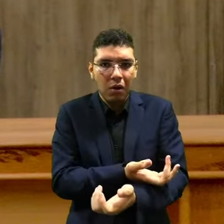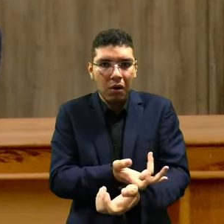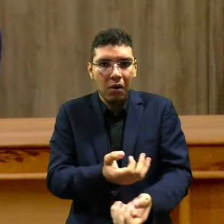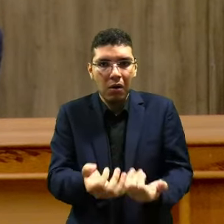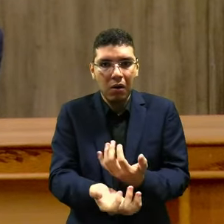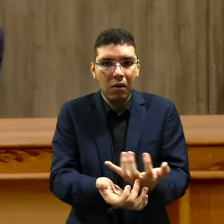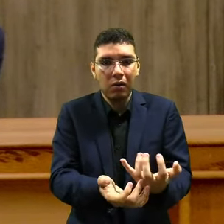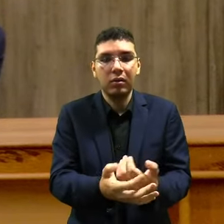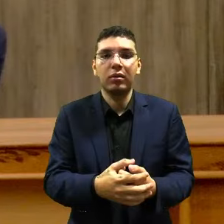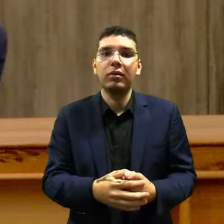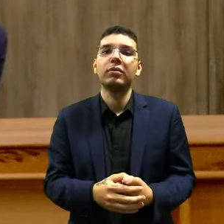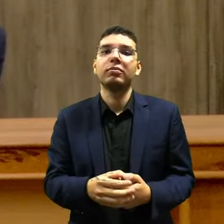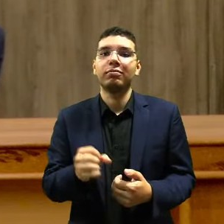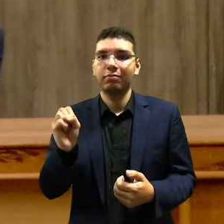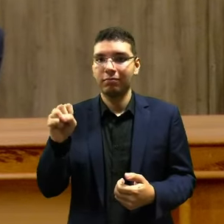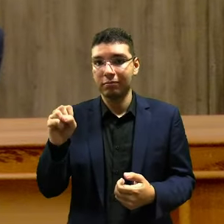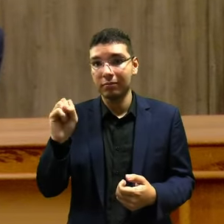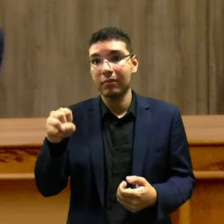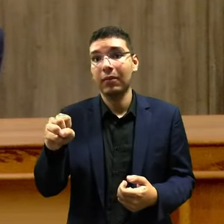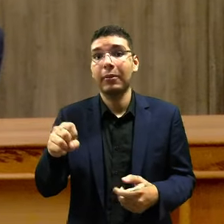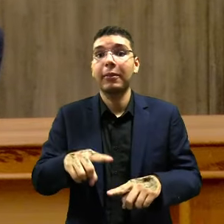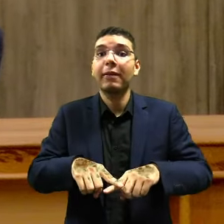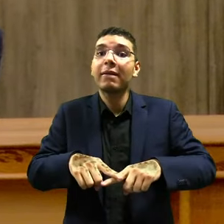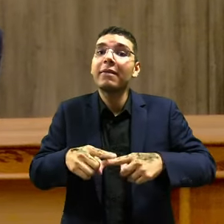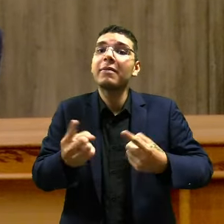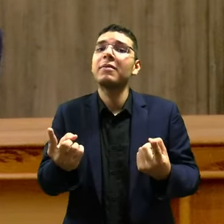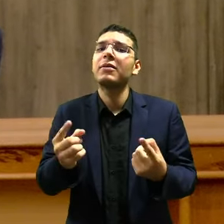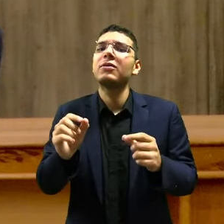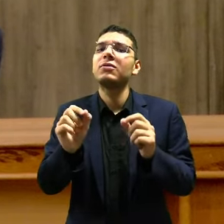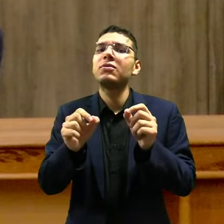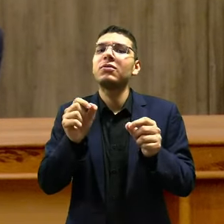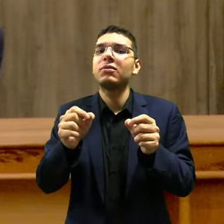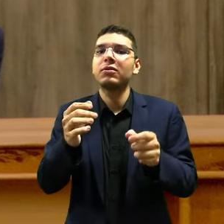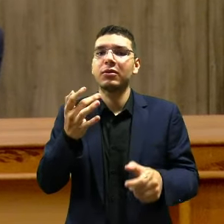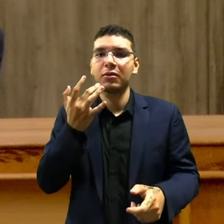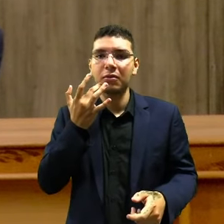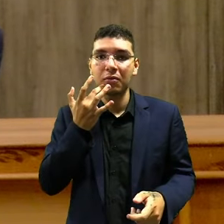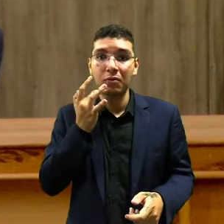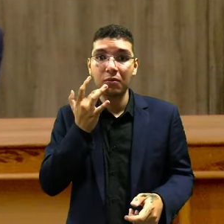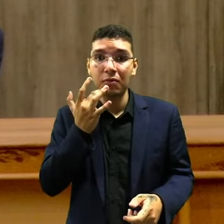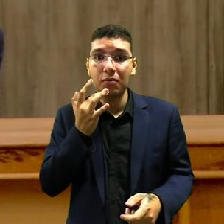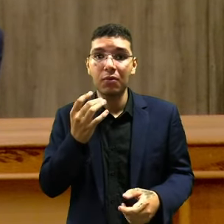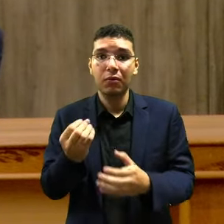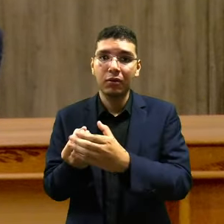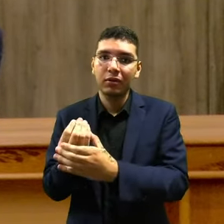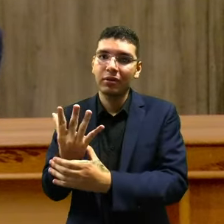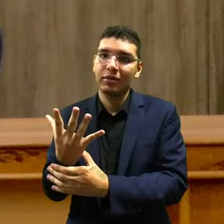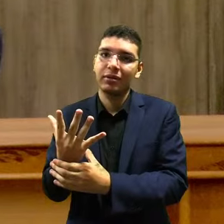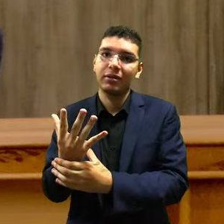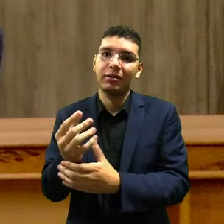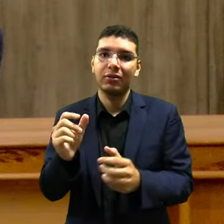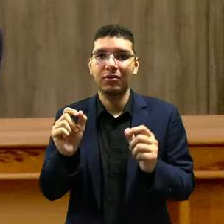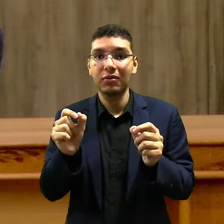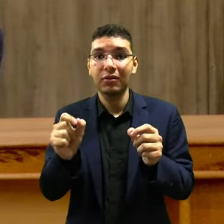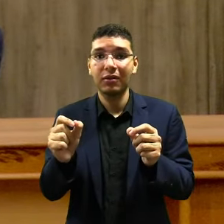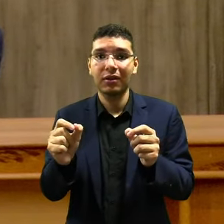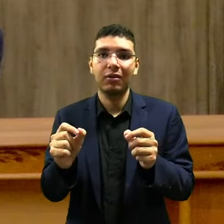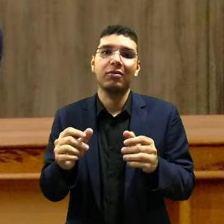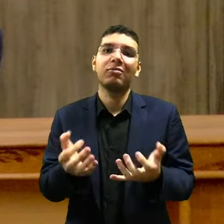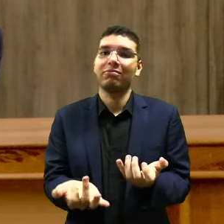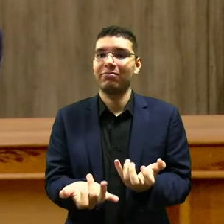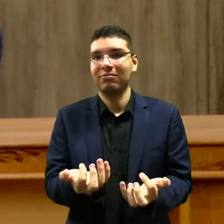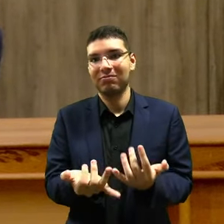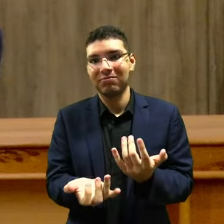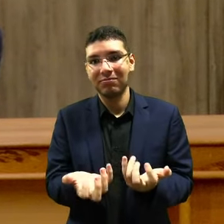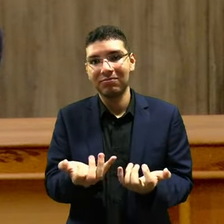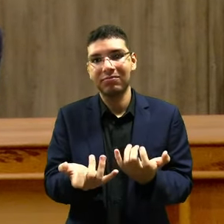pergunto o que que Purifica o ouro fala vocês aí o que que Purifica o ouro e o qual é a bondade